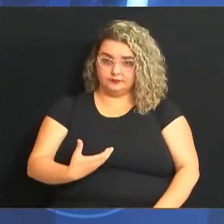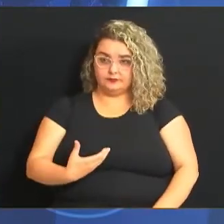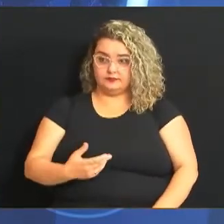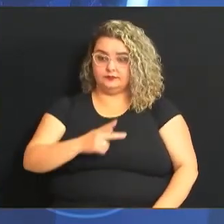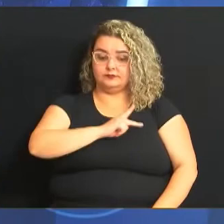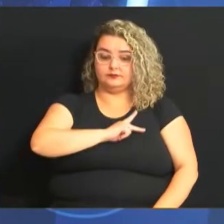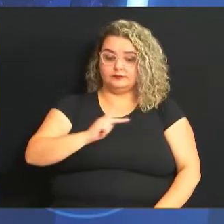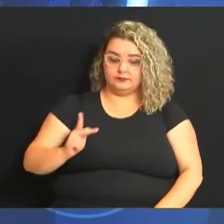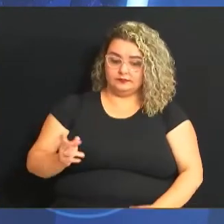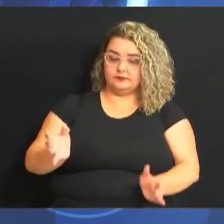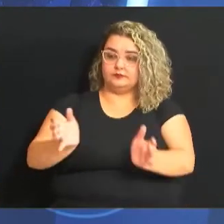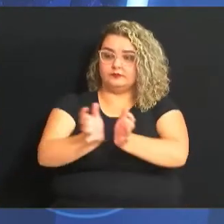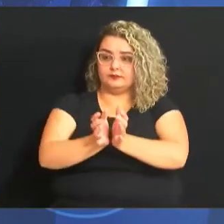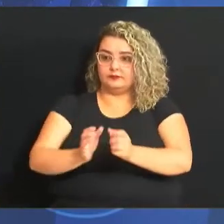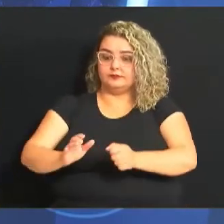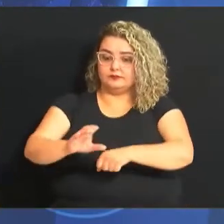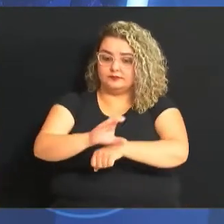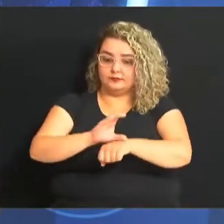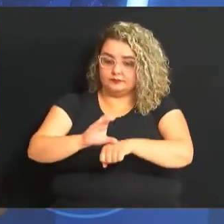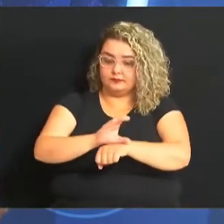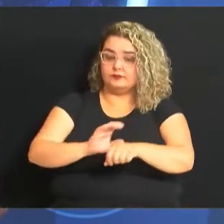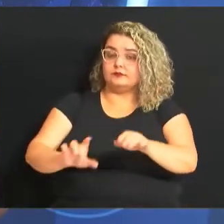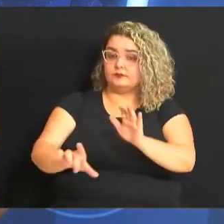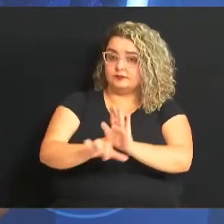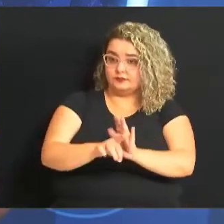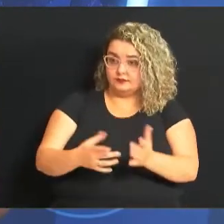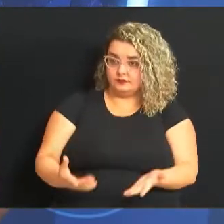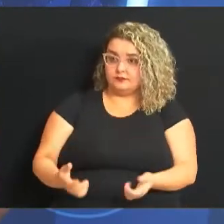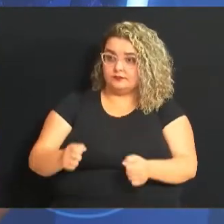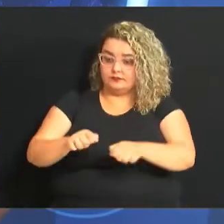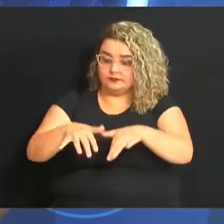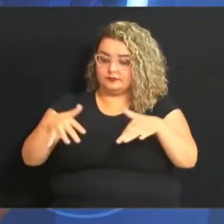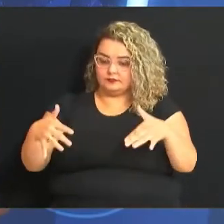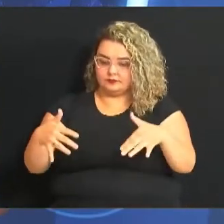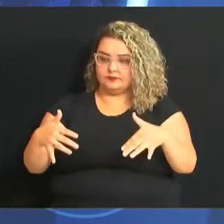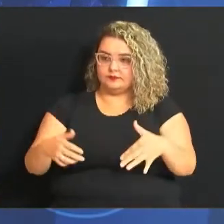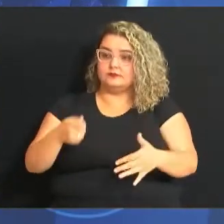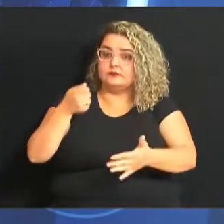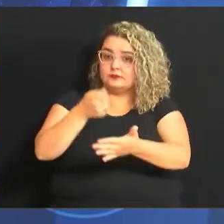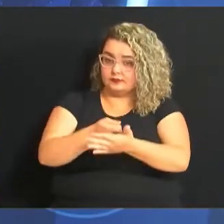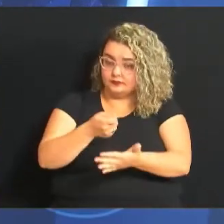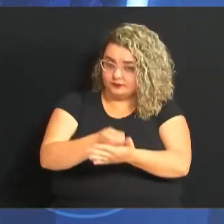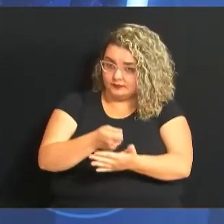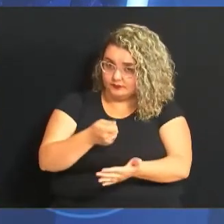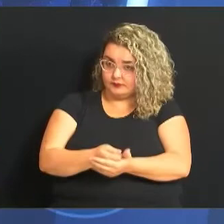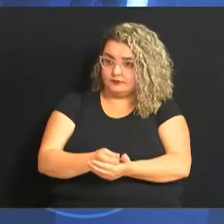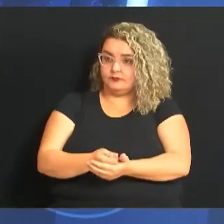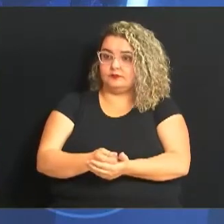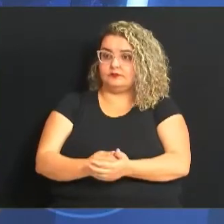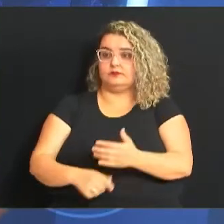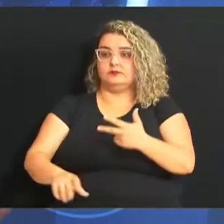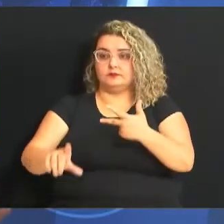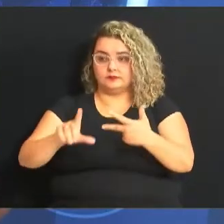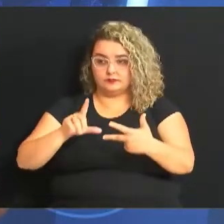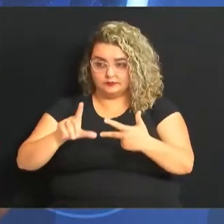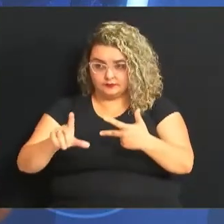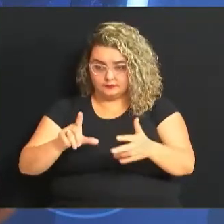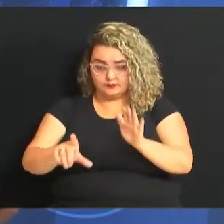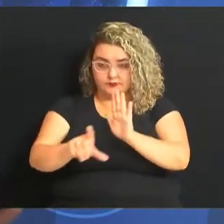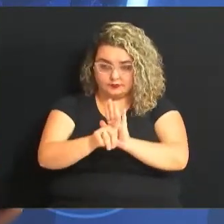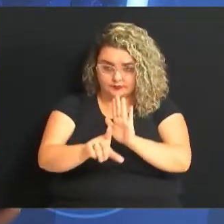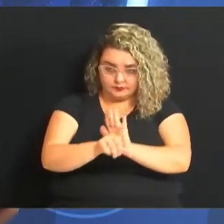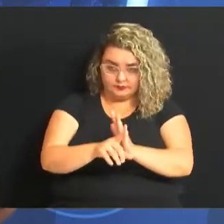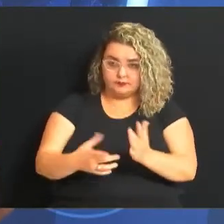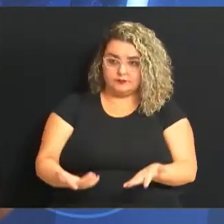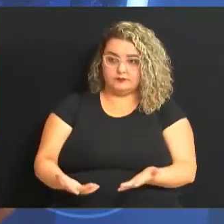fazer algo, não somente para a comunidade evangélica, mas para toda a sociedade. E isso é um prazer para mim estar